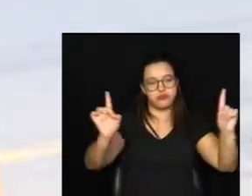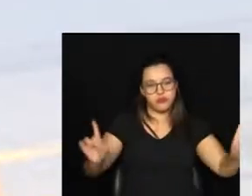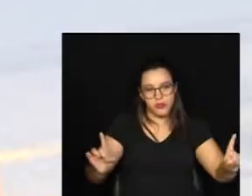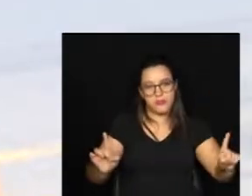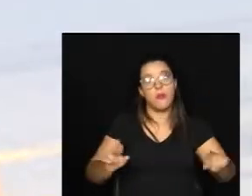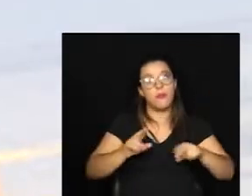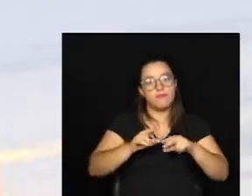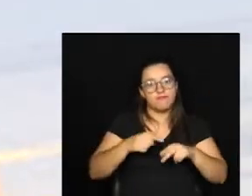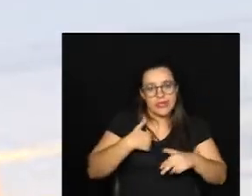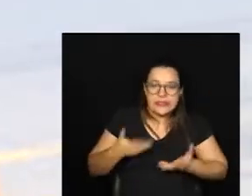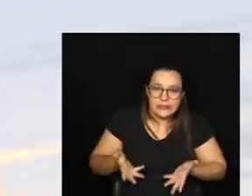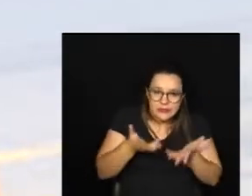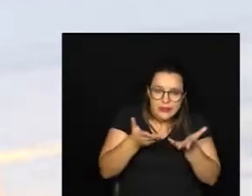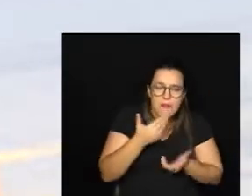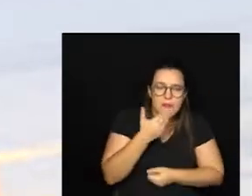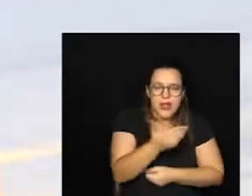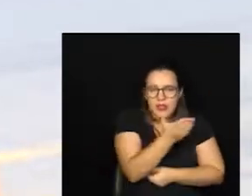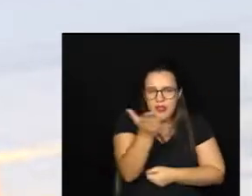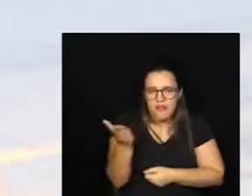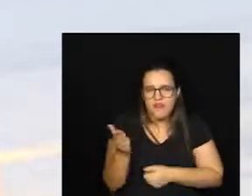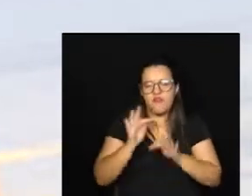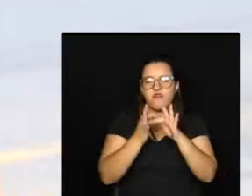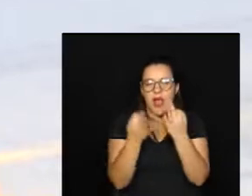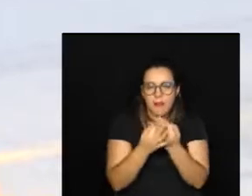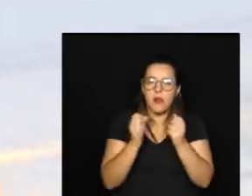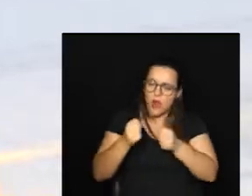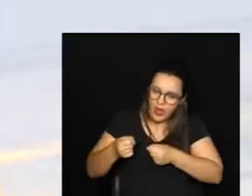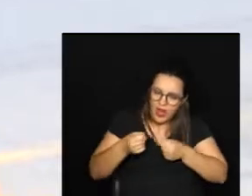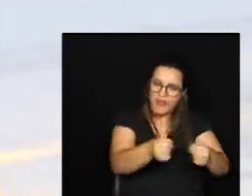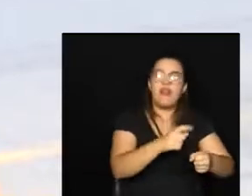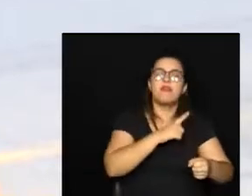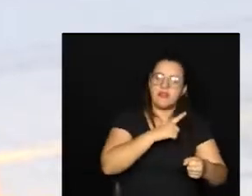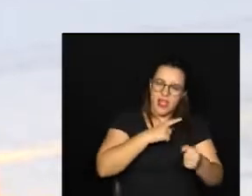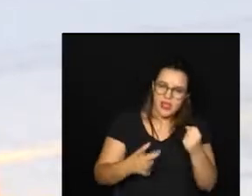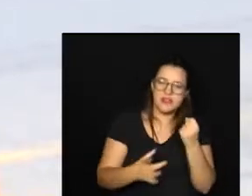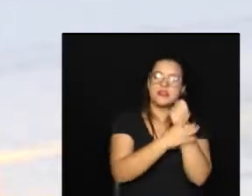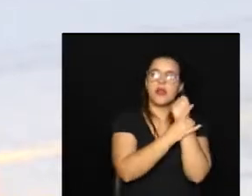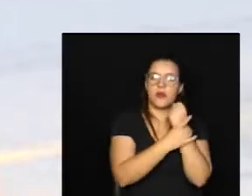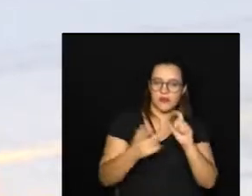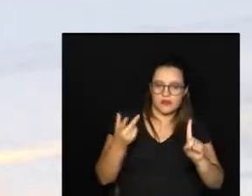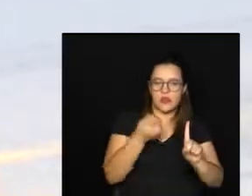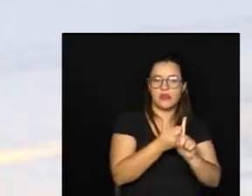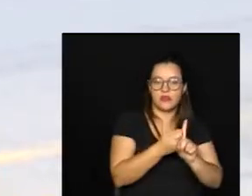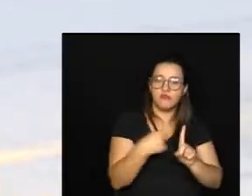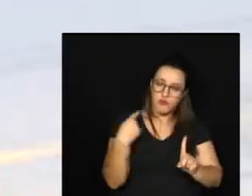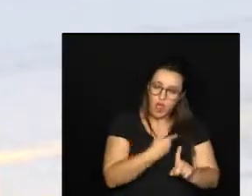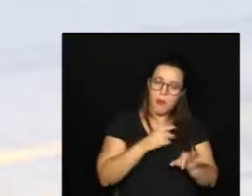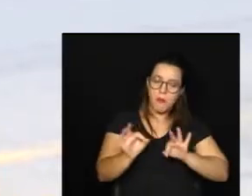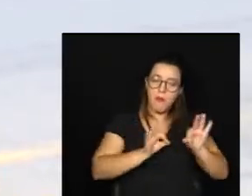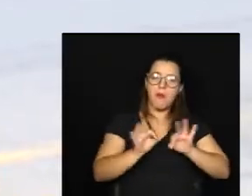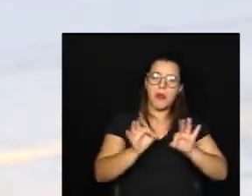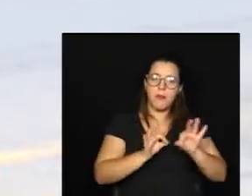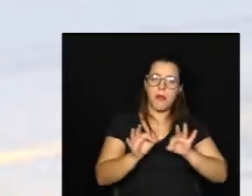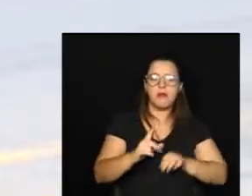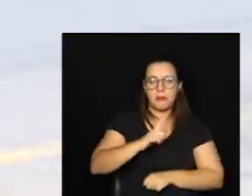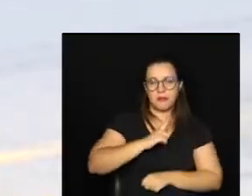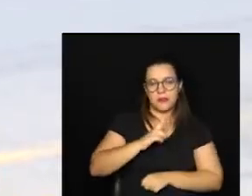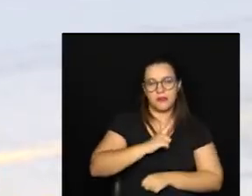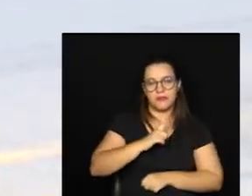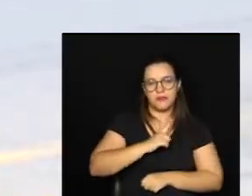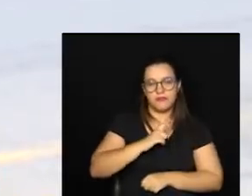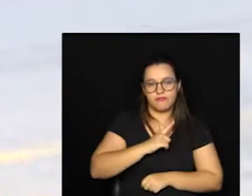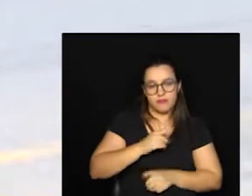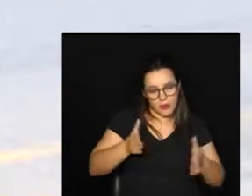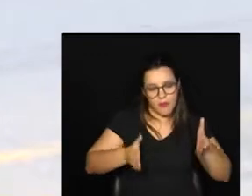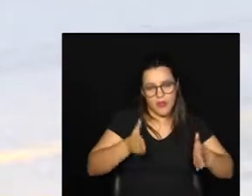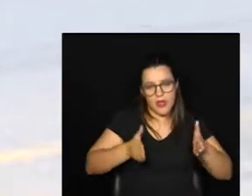as crianças com segurança para receber a vacina. Então, estamos preparados nessa